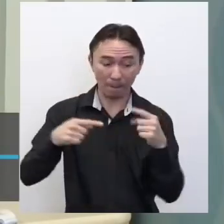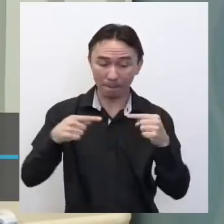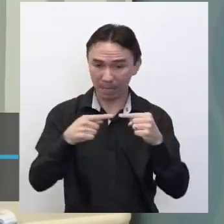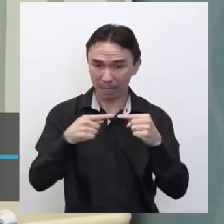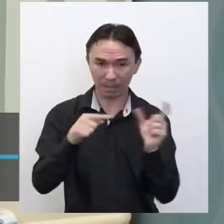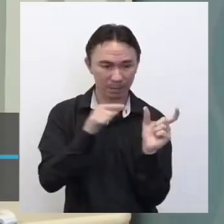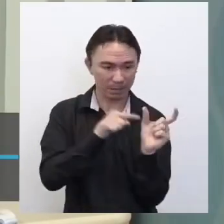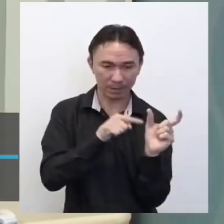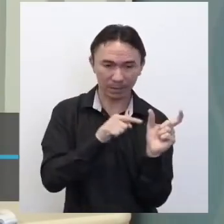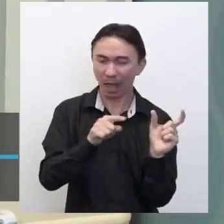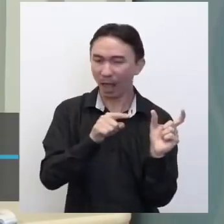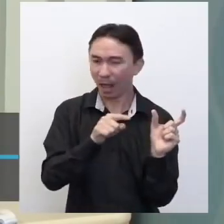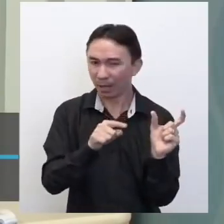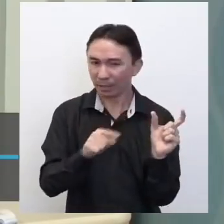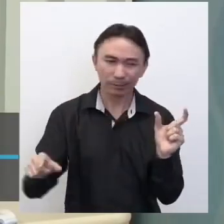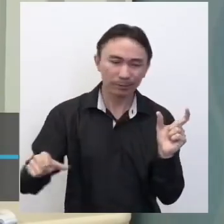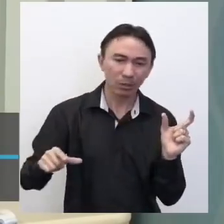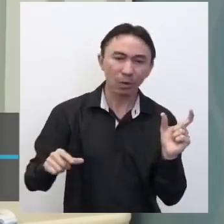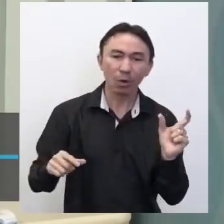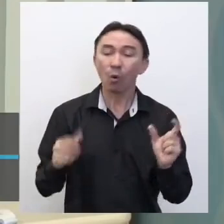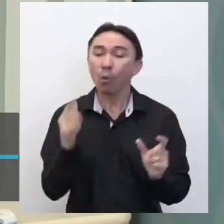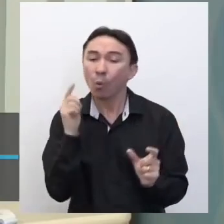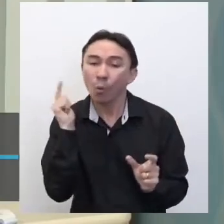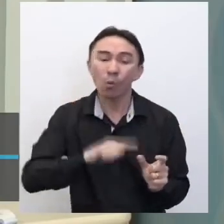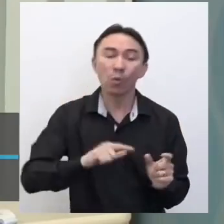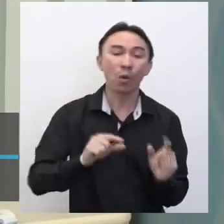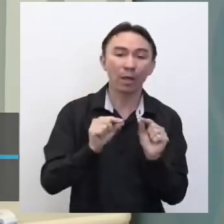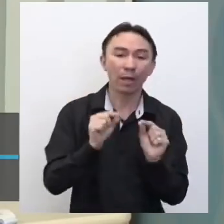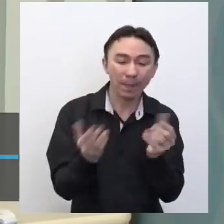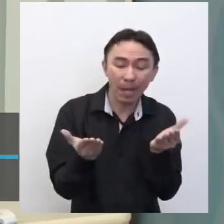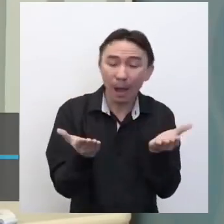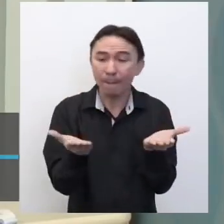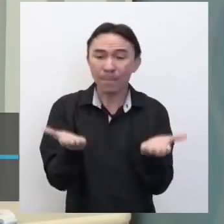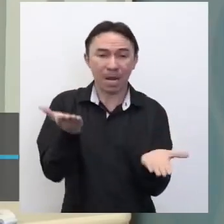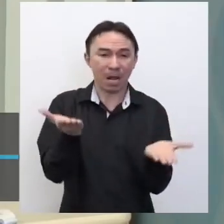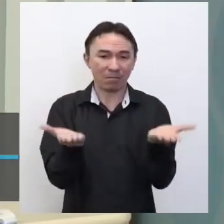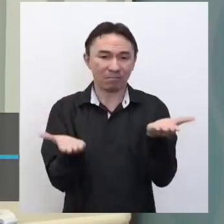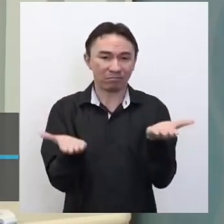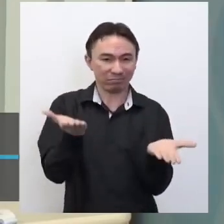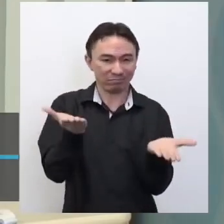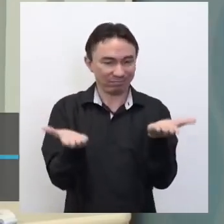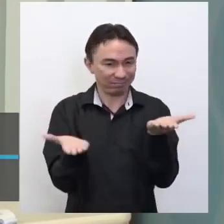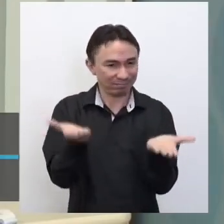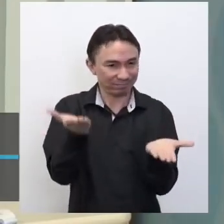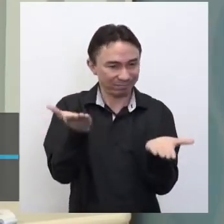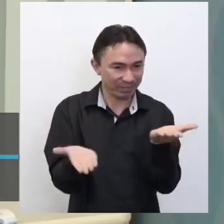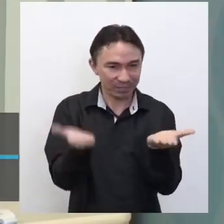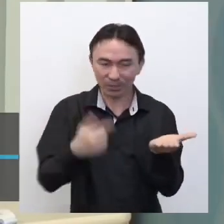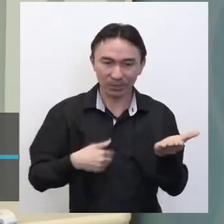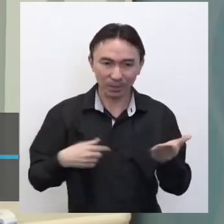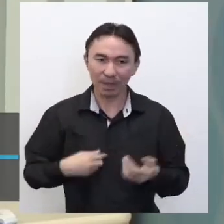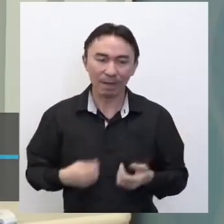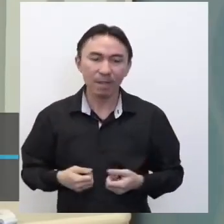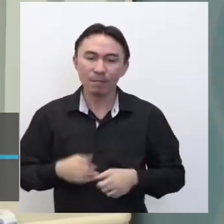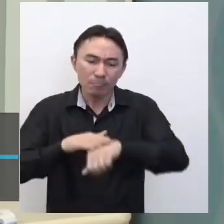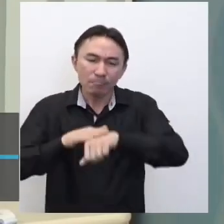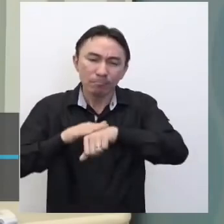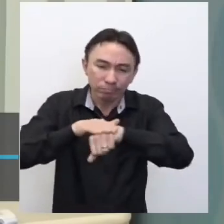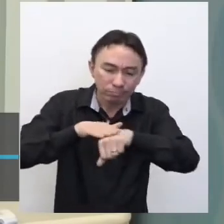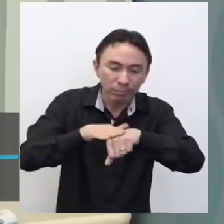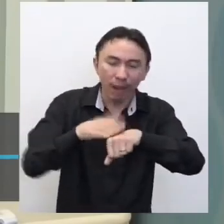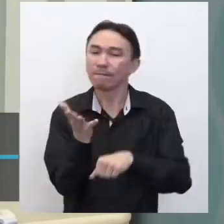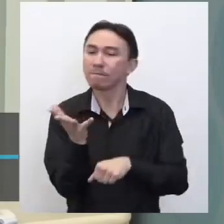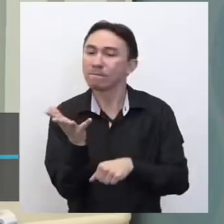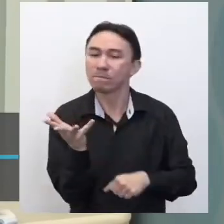sabe dosar as suas ações, ela sabe medir as suas palavras, é uma pessoa assim,